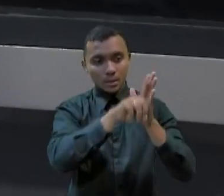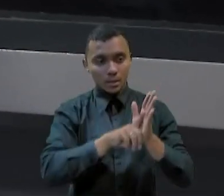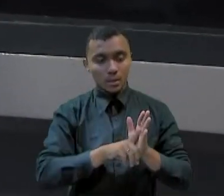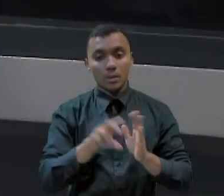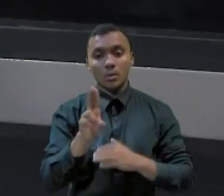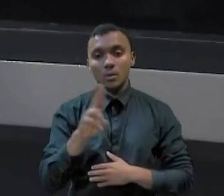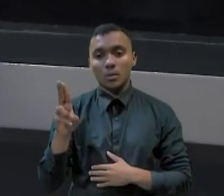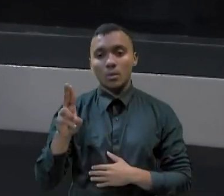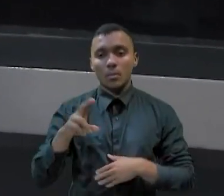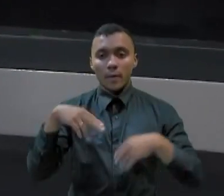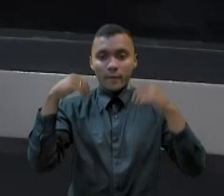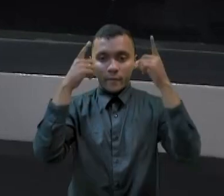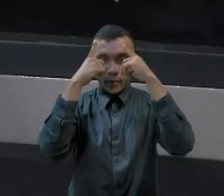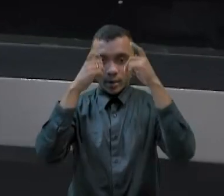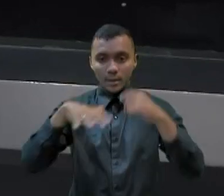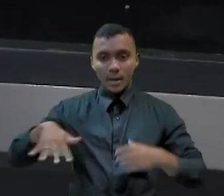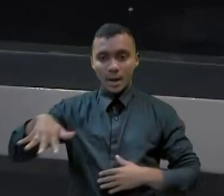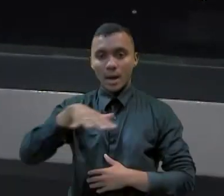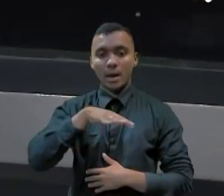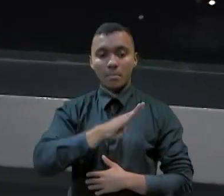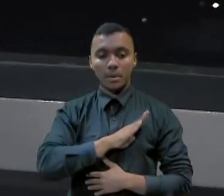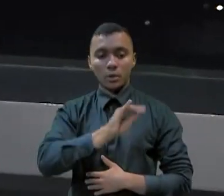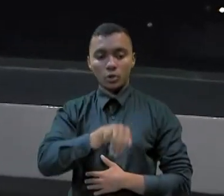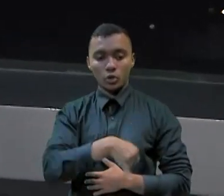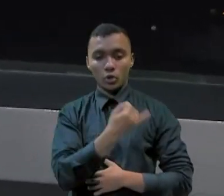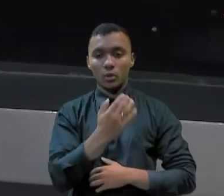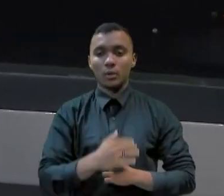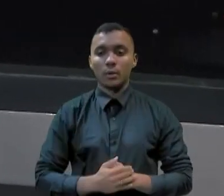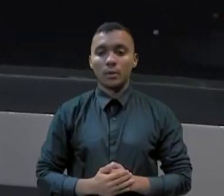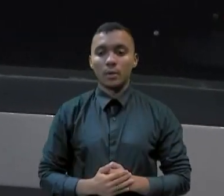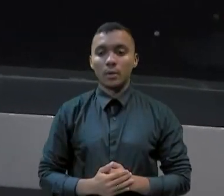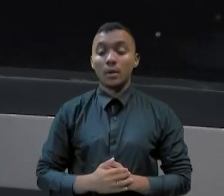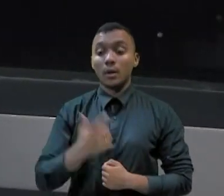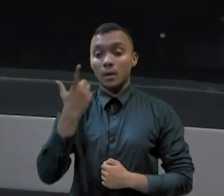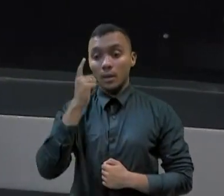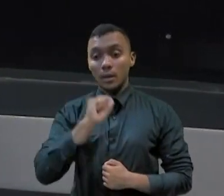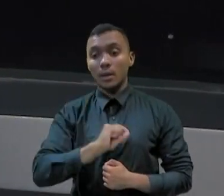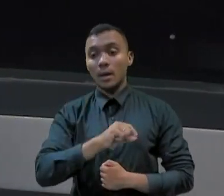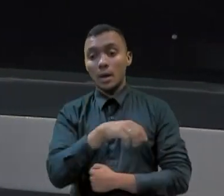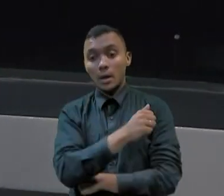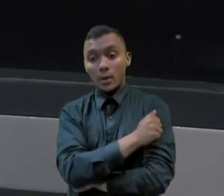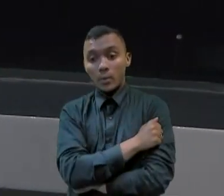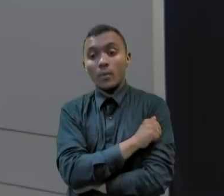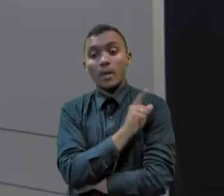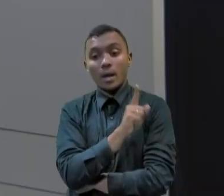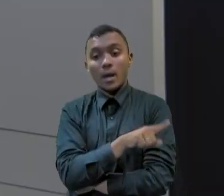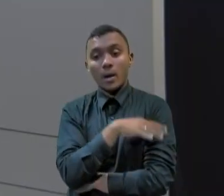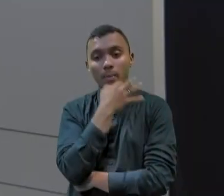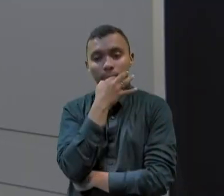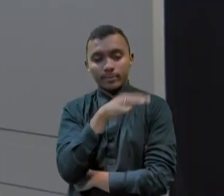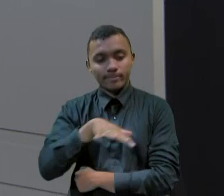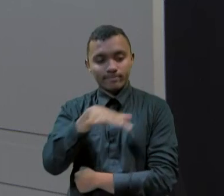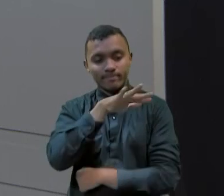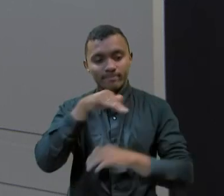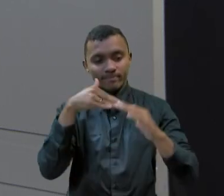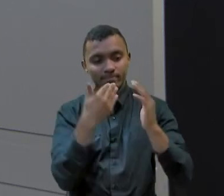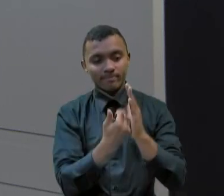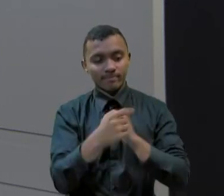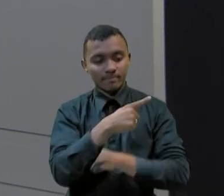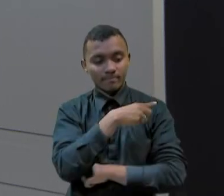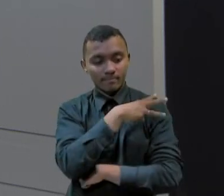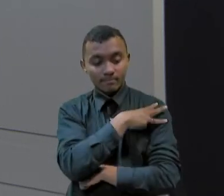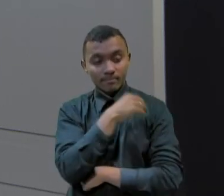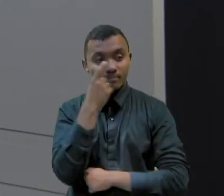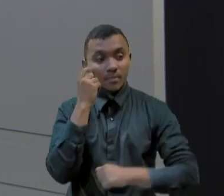Bom Jardim, sobre a perspectiva de estudantes de escolas públicas do ensino médio. O estudo analisou a percepção